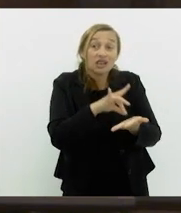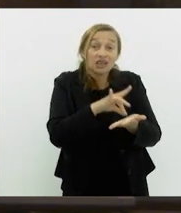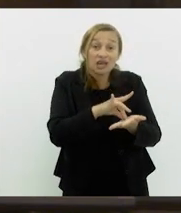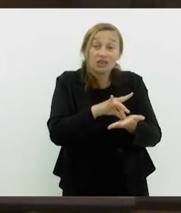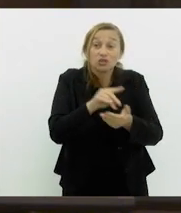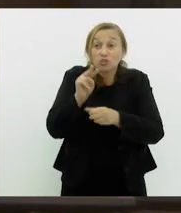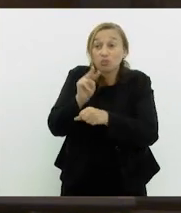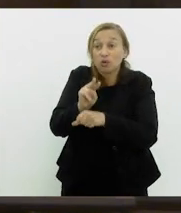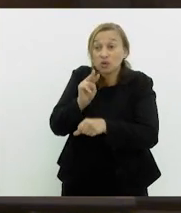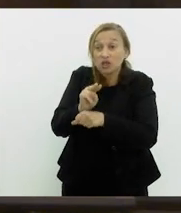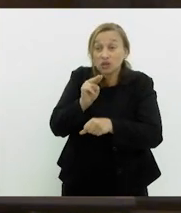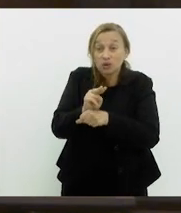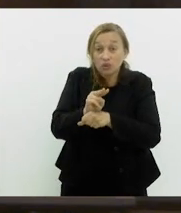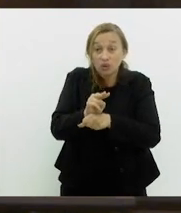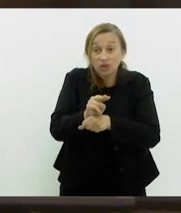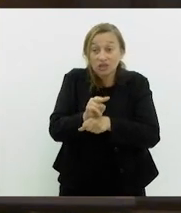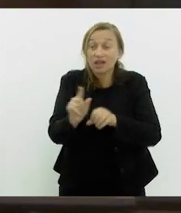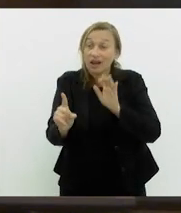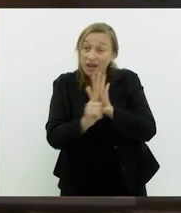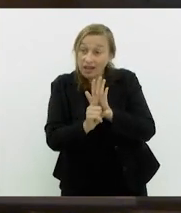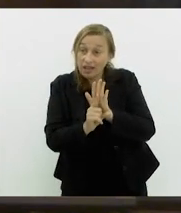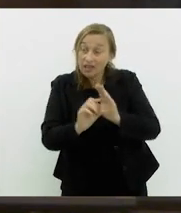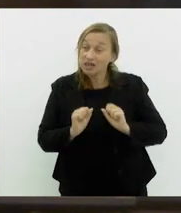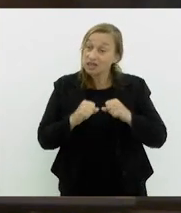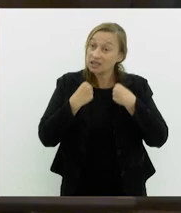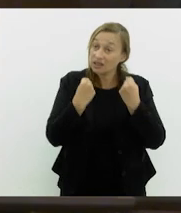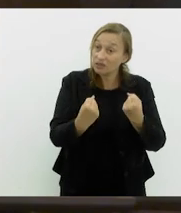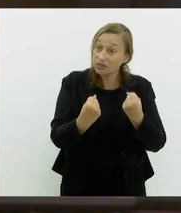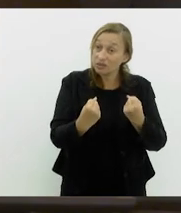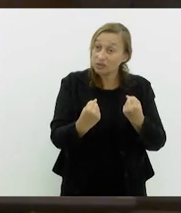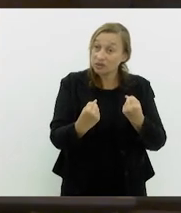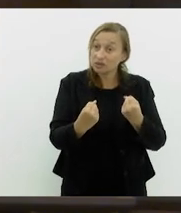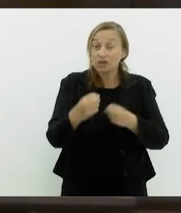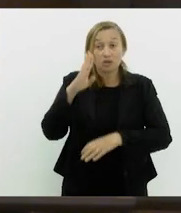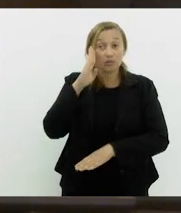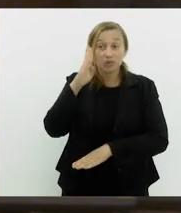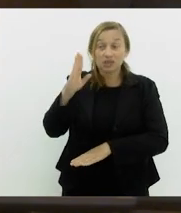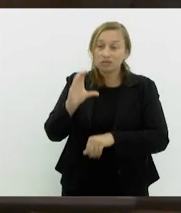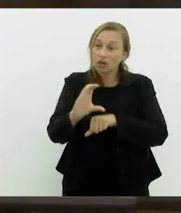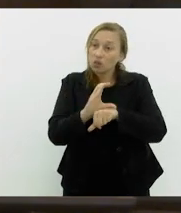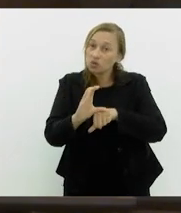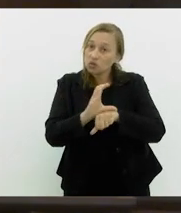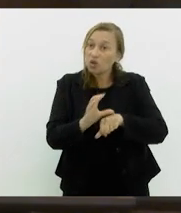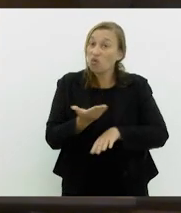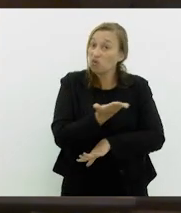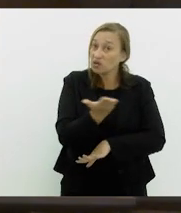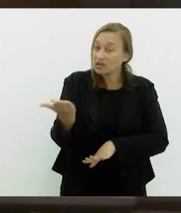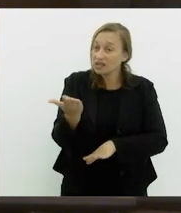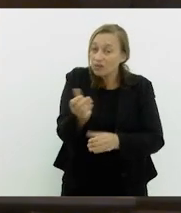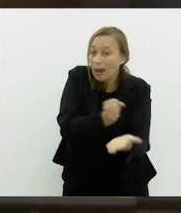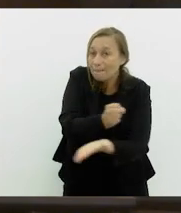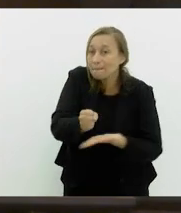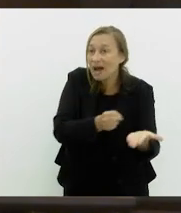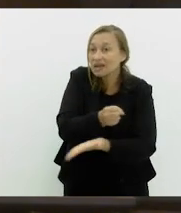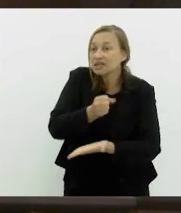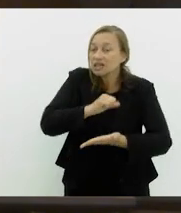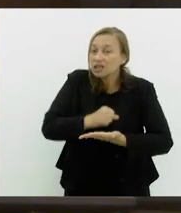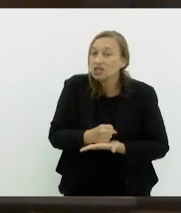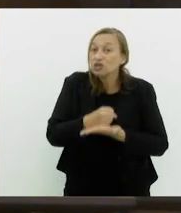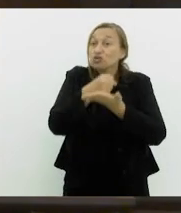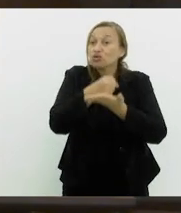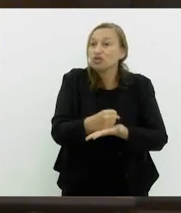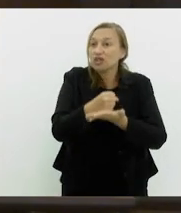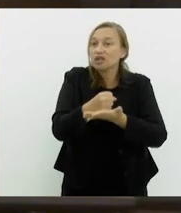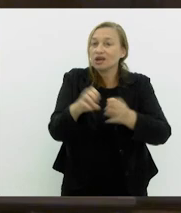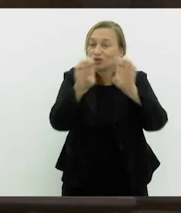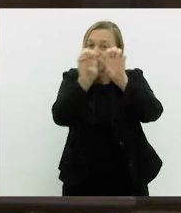da legalidade e defensores dos princípios constitucionais, vocês são os pilares que sustentam a estrutura do